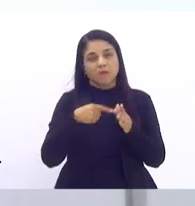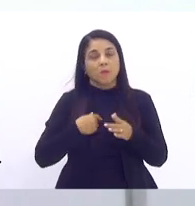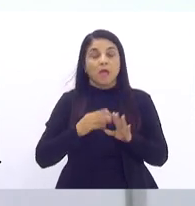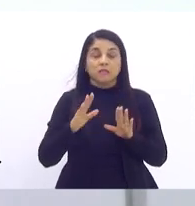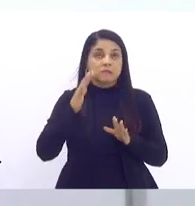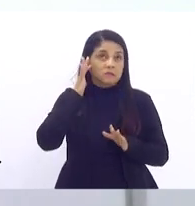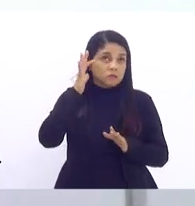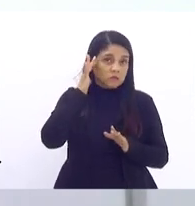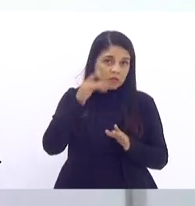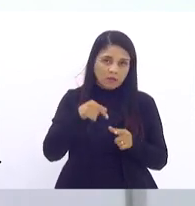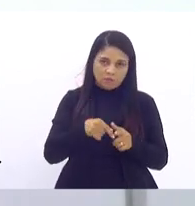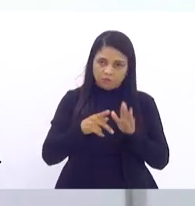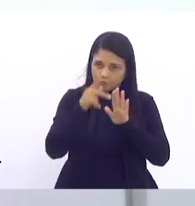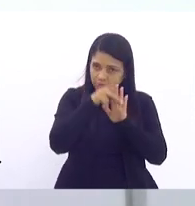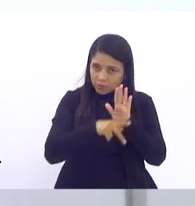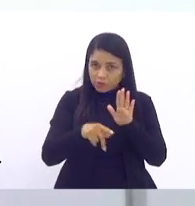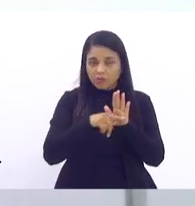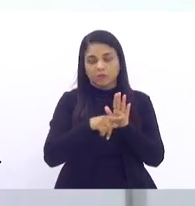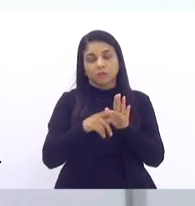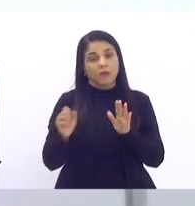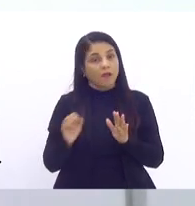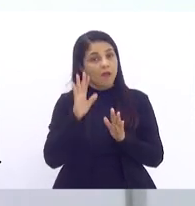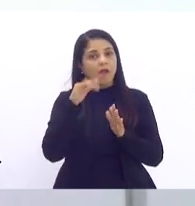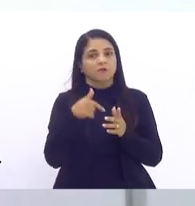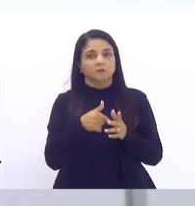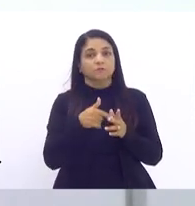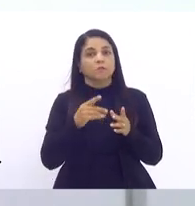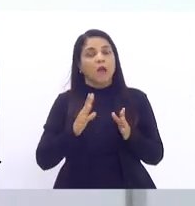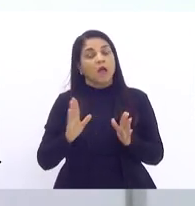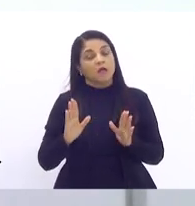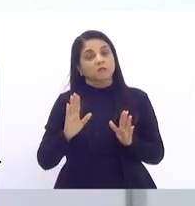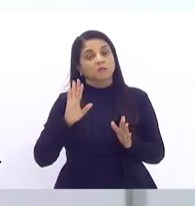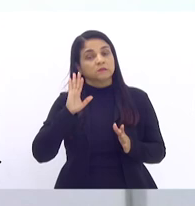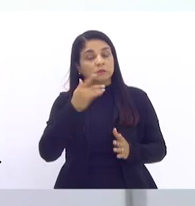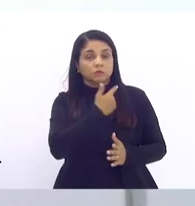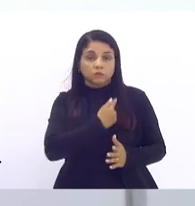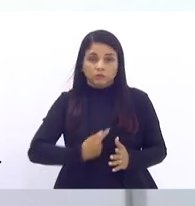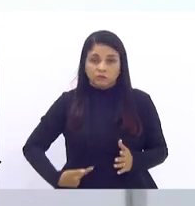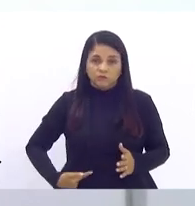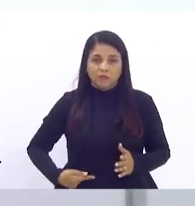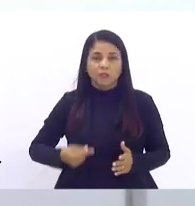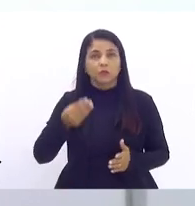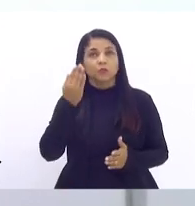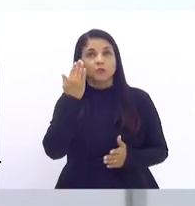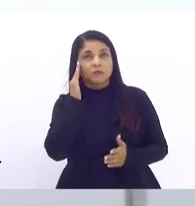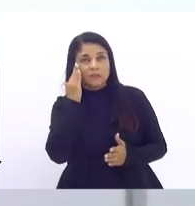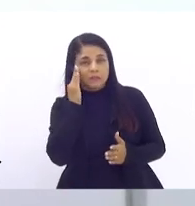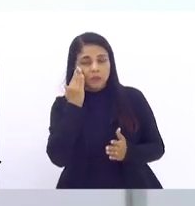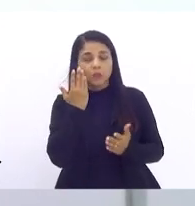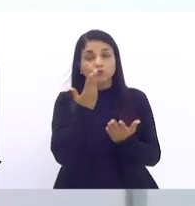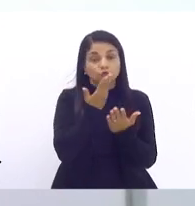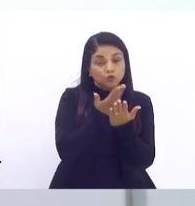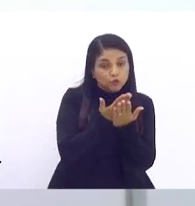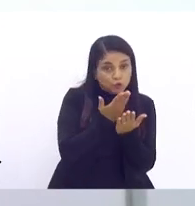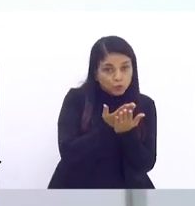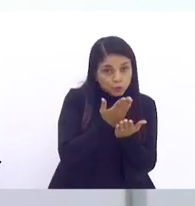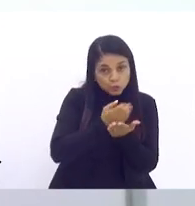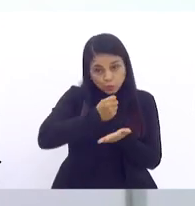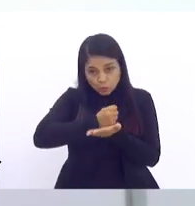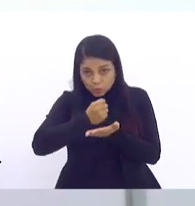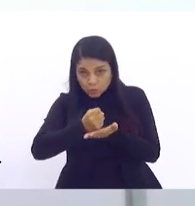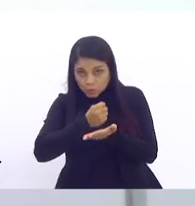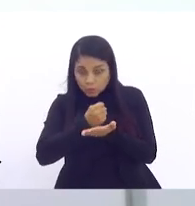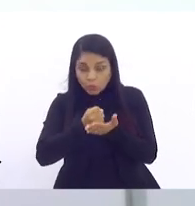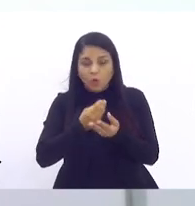eu acho que o governador Cláudio Castro tomou a decisão acertada de pelo menos nós entendermos contratar um estudo para que a gente possa saber